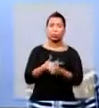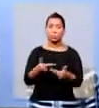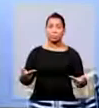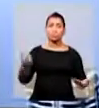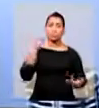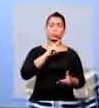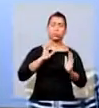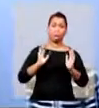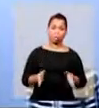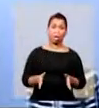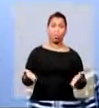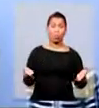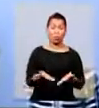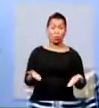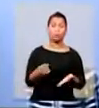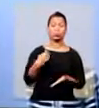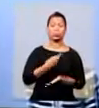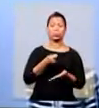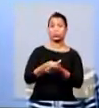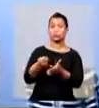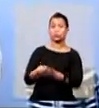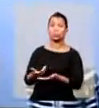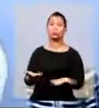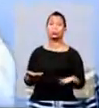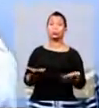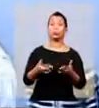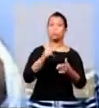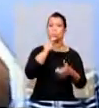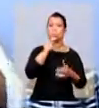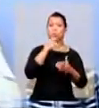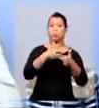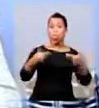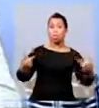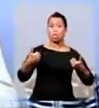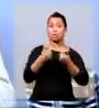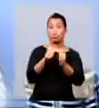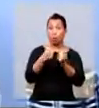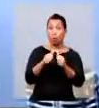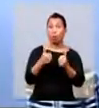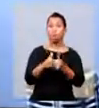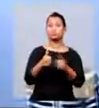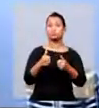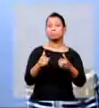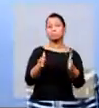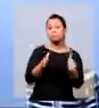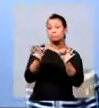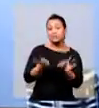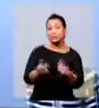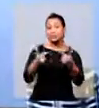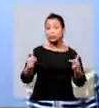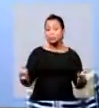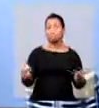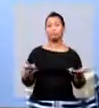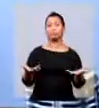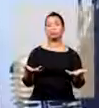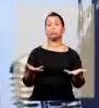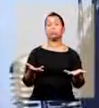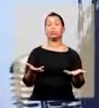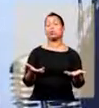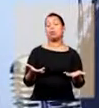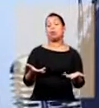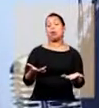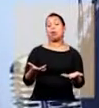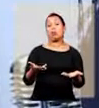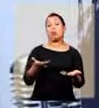ônibus que não estão corretas, que elas não estão sendo utilizadas da forma correta, e não tem